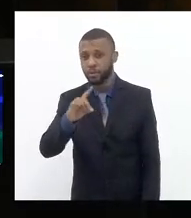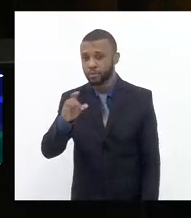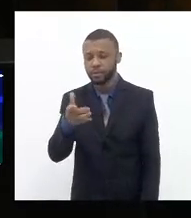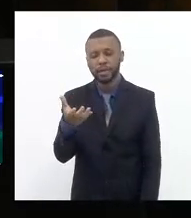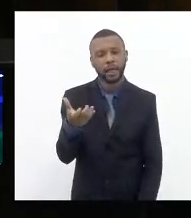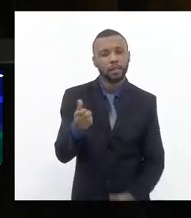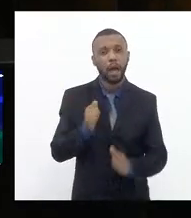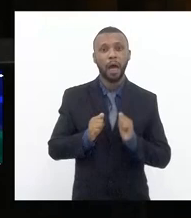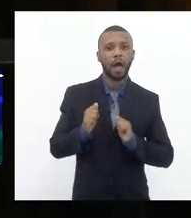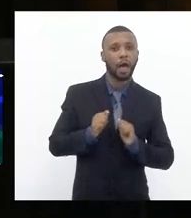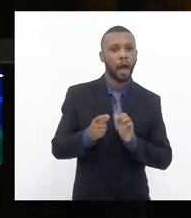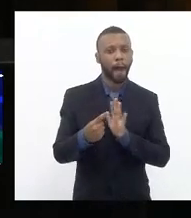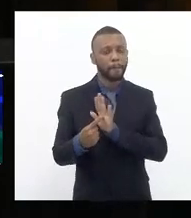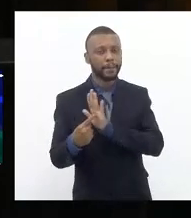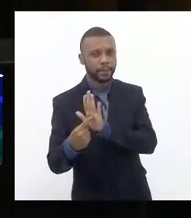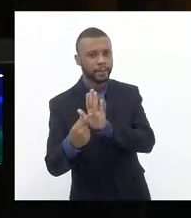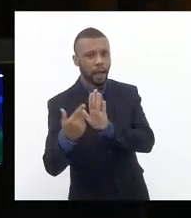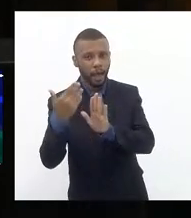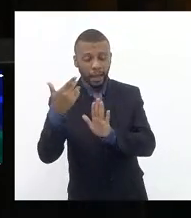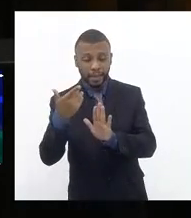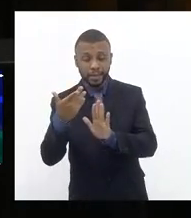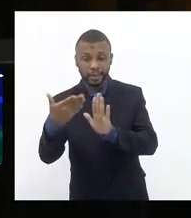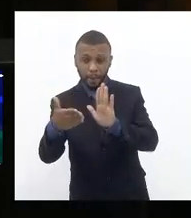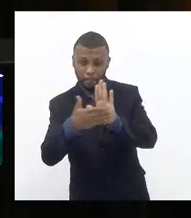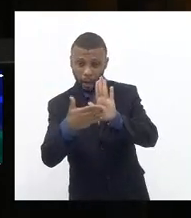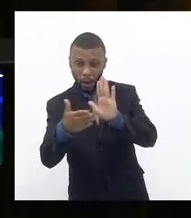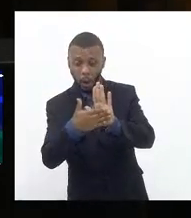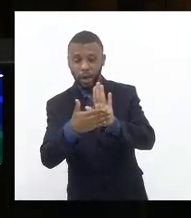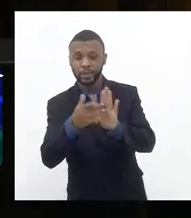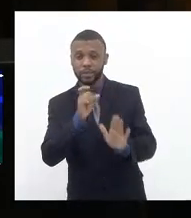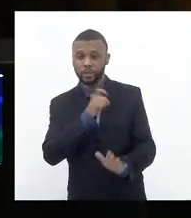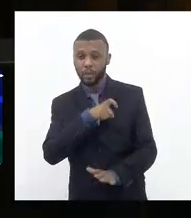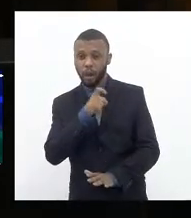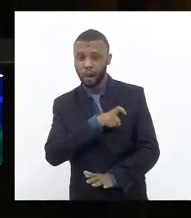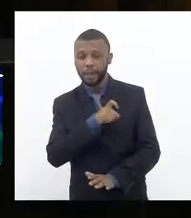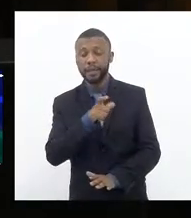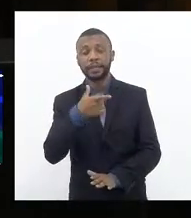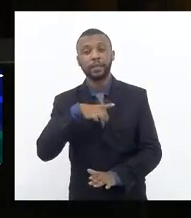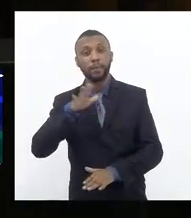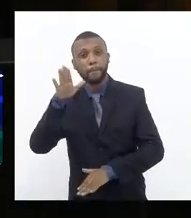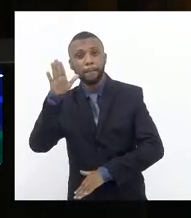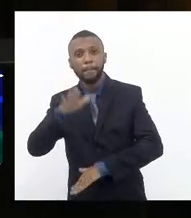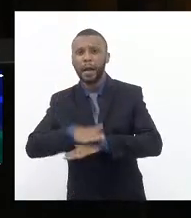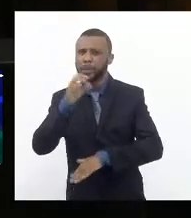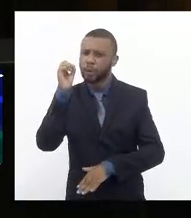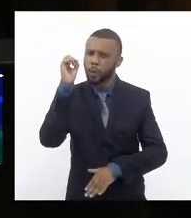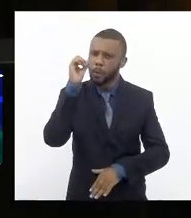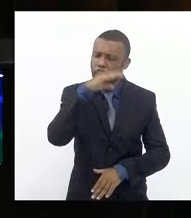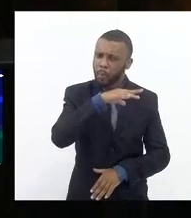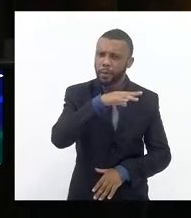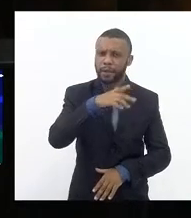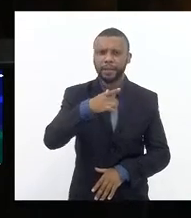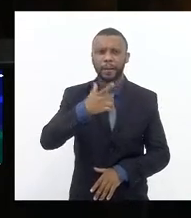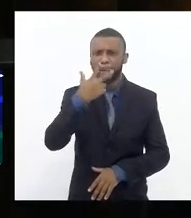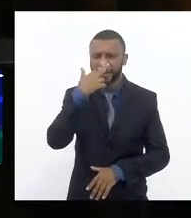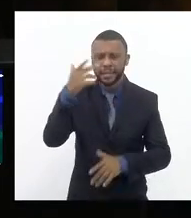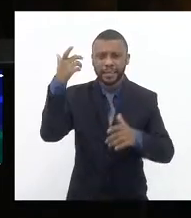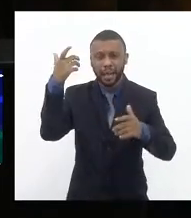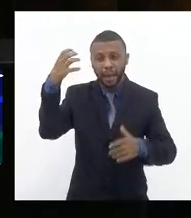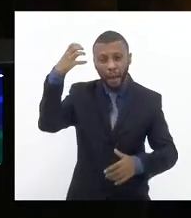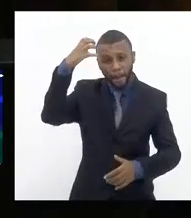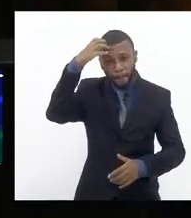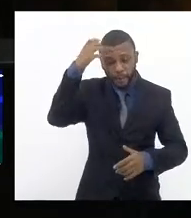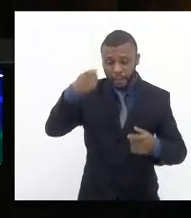maldade, está sendo mais realista que o rei, mais monarquista que o império. Que está apresentando coisas que não são